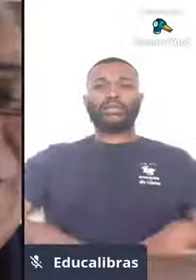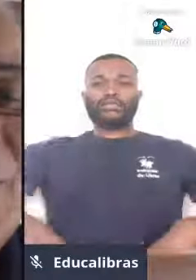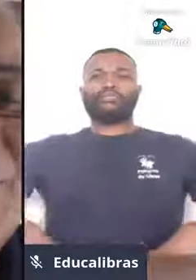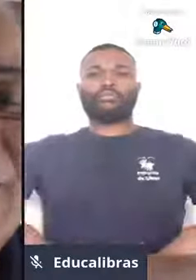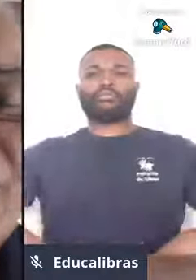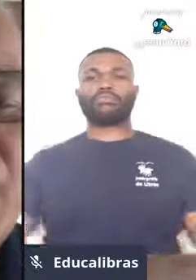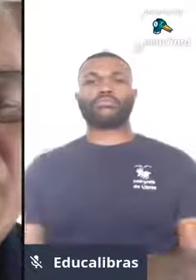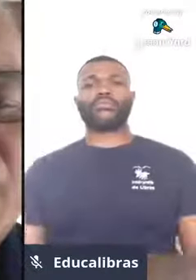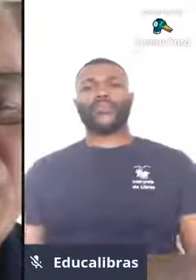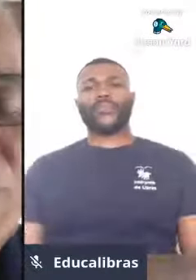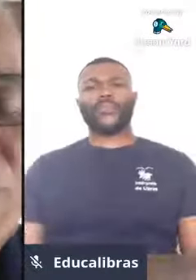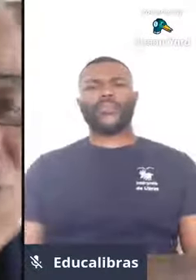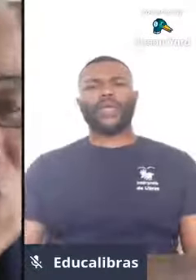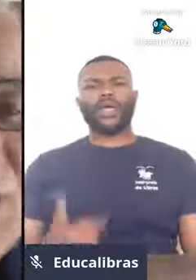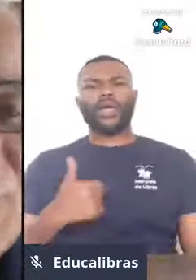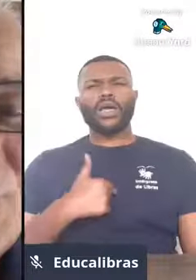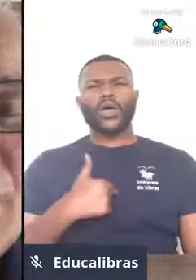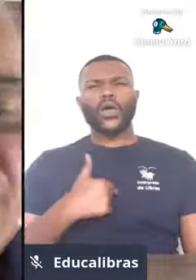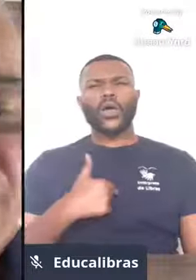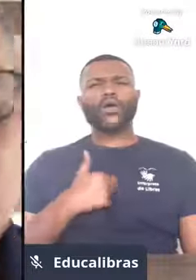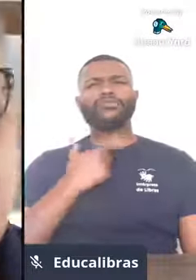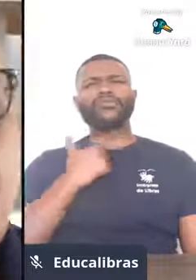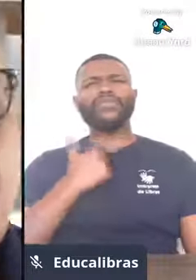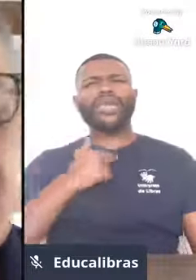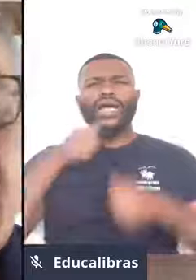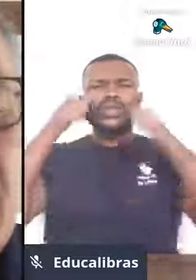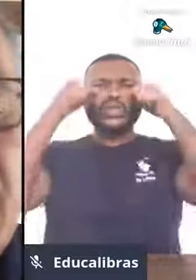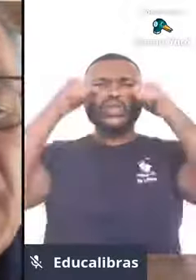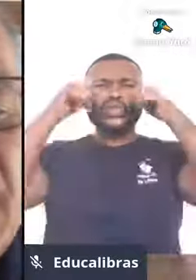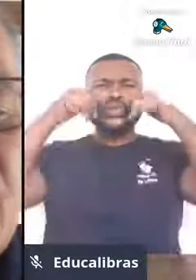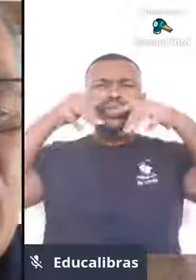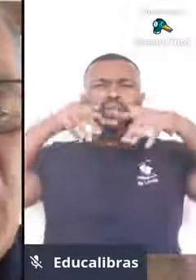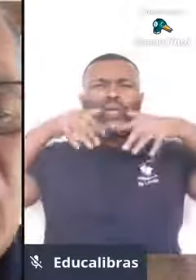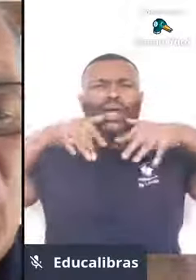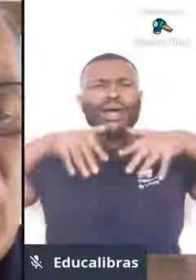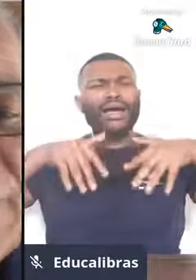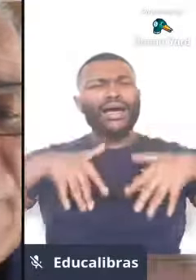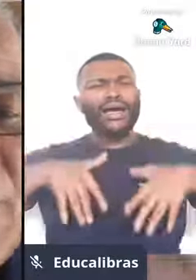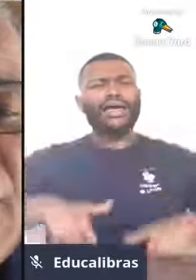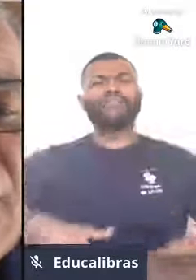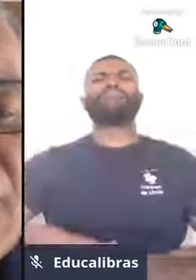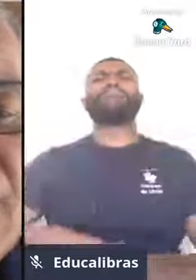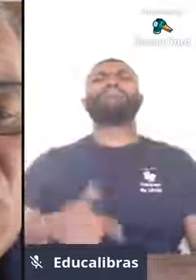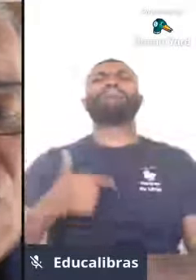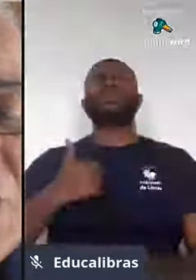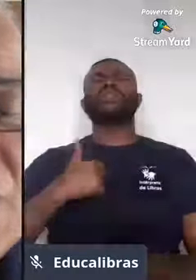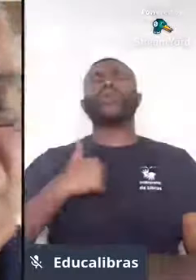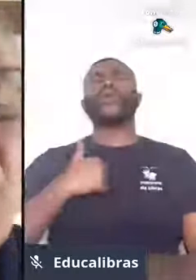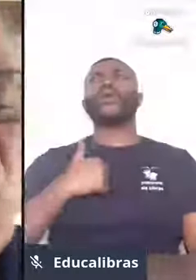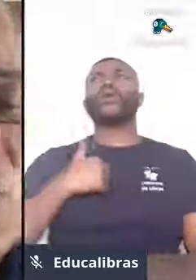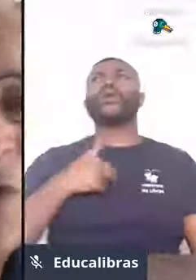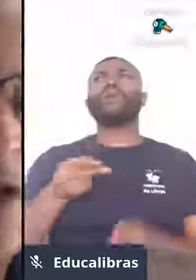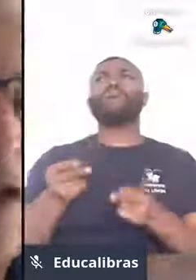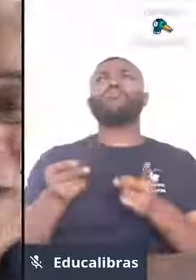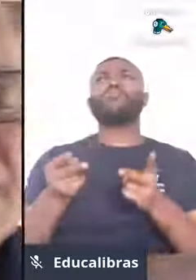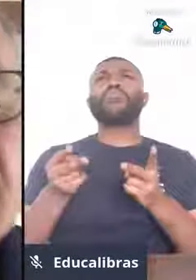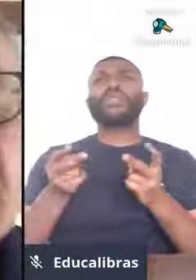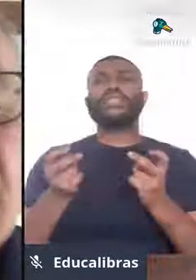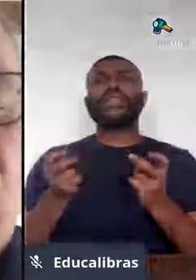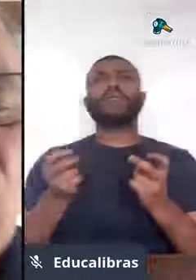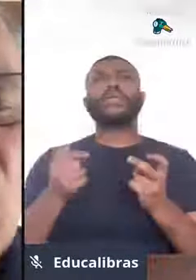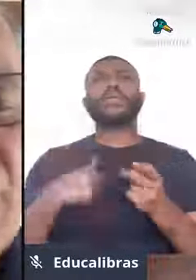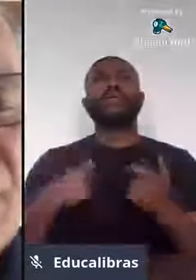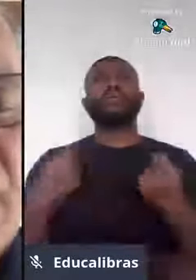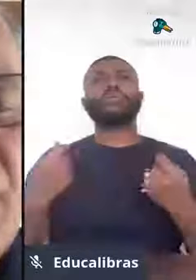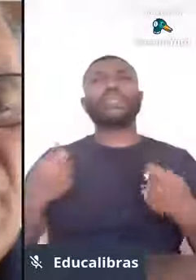E me deu uma vontade de chorar muito grande, eu chorei. E naquele momento eu percebi que eu tinha que ter uma outra